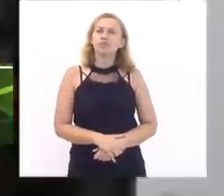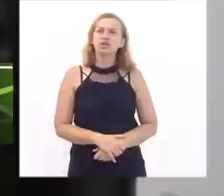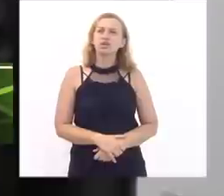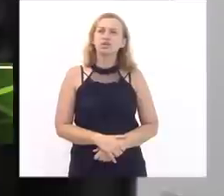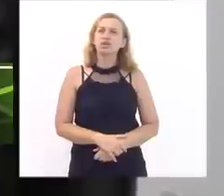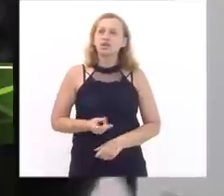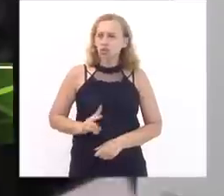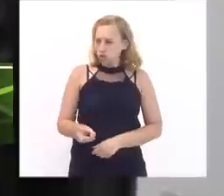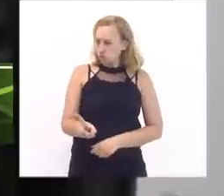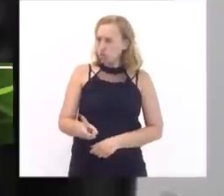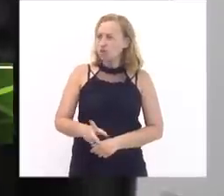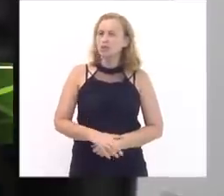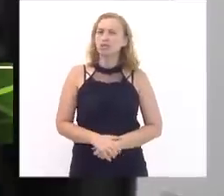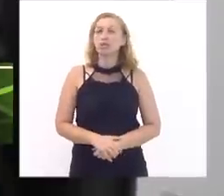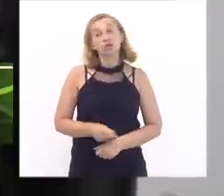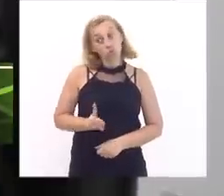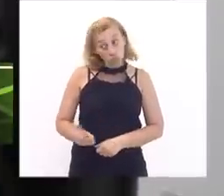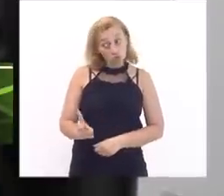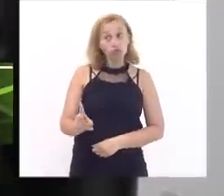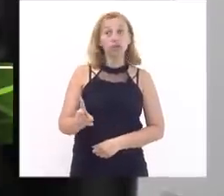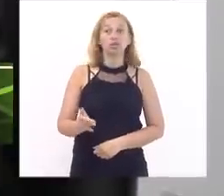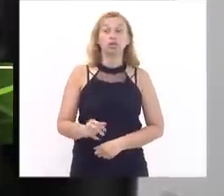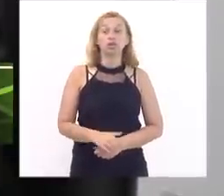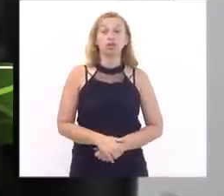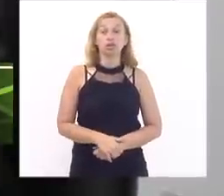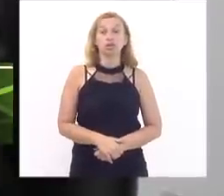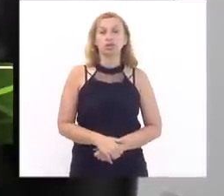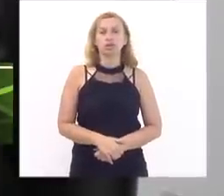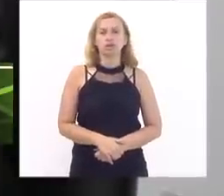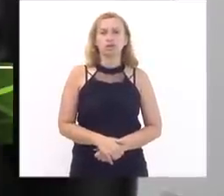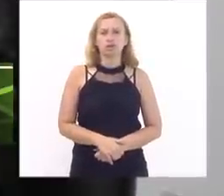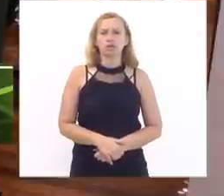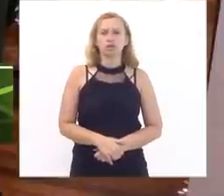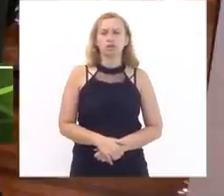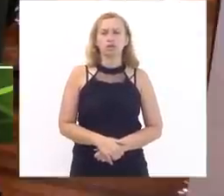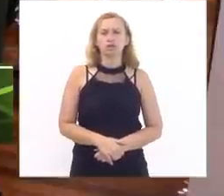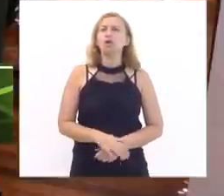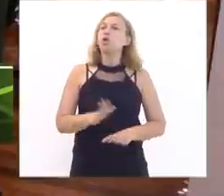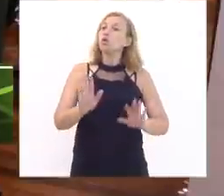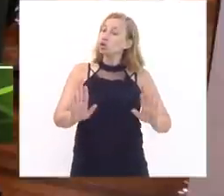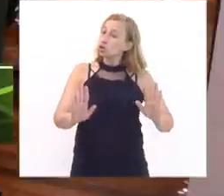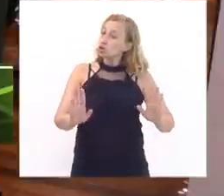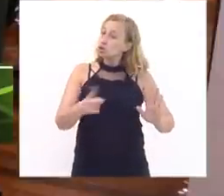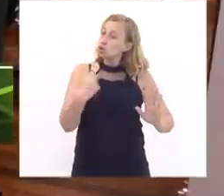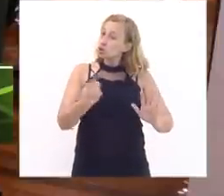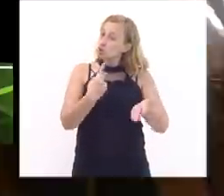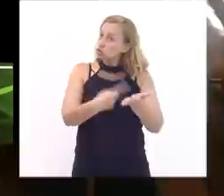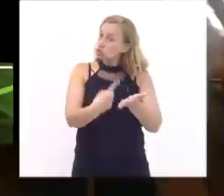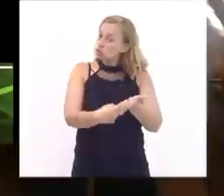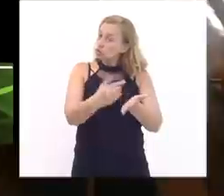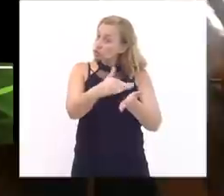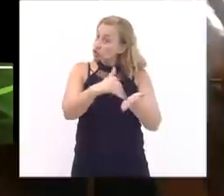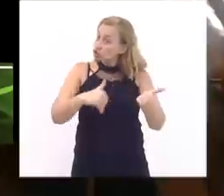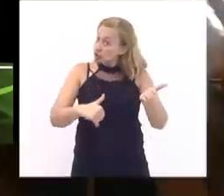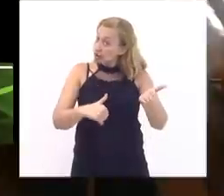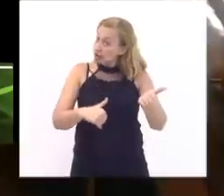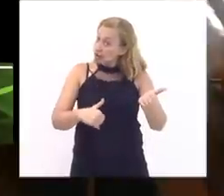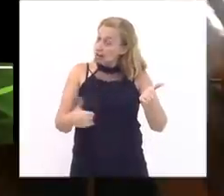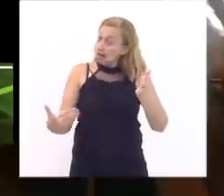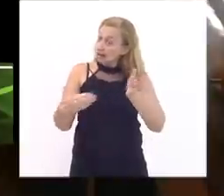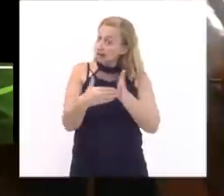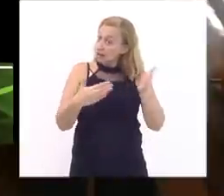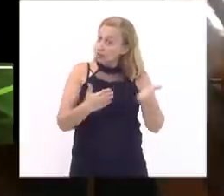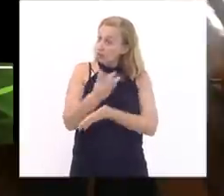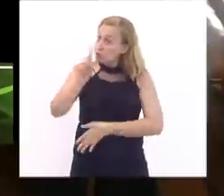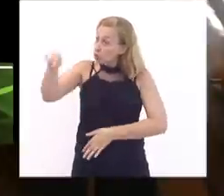Para manter. Não, manter. O que a gente combinou foi retirar até aprovar